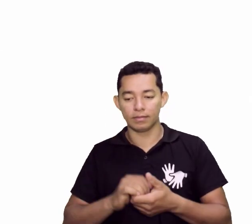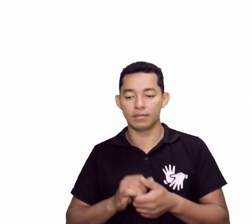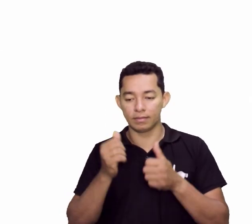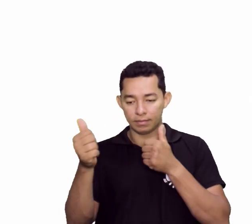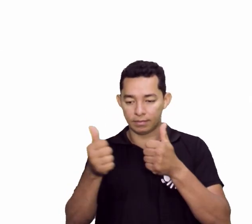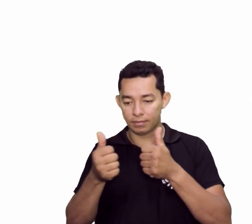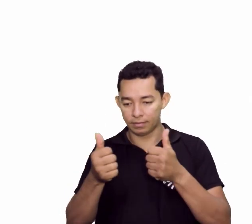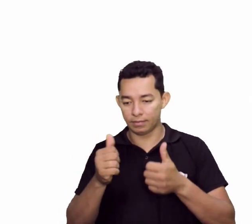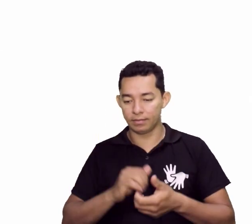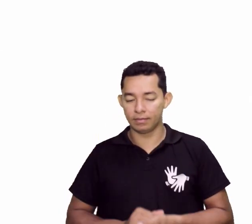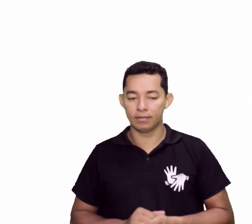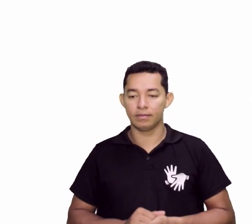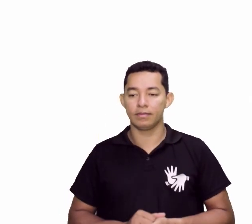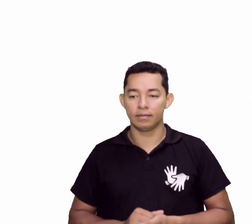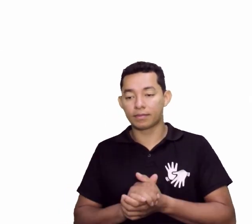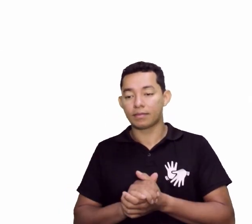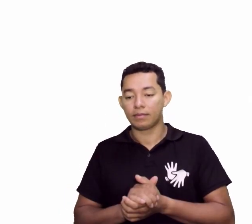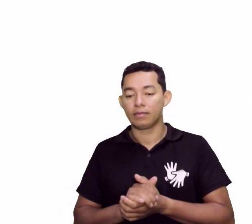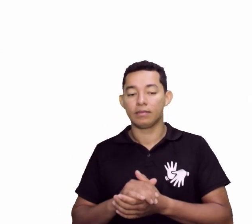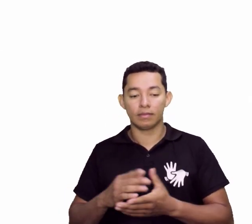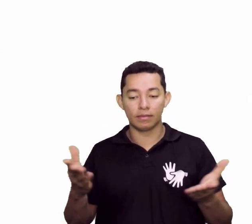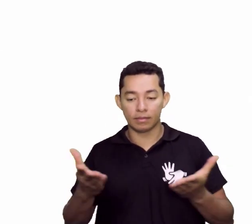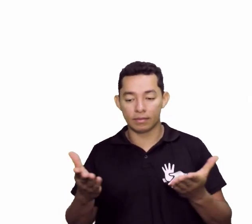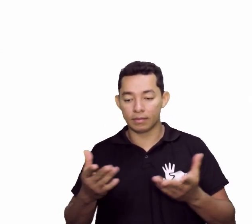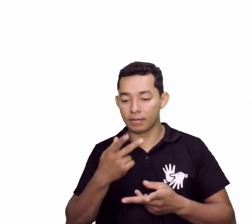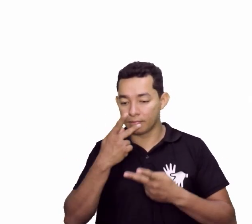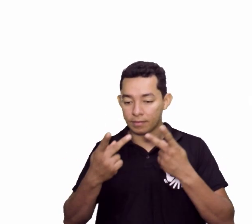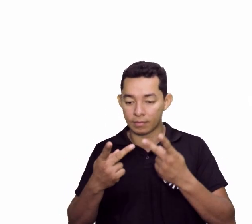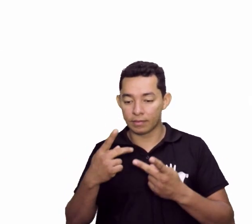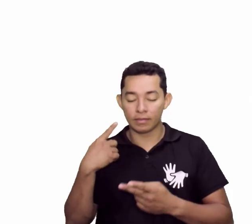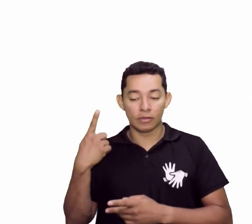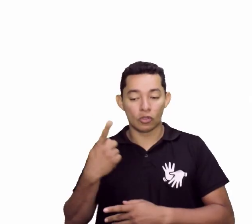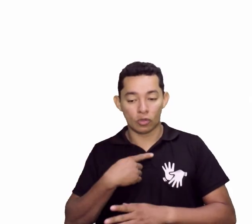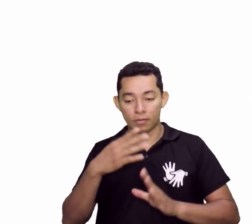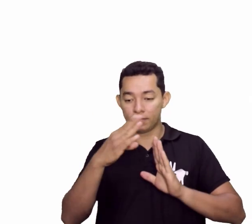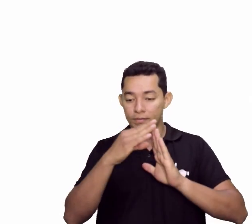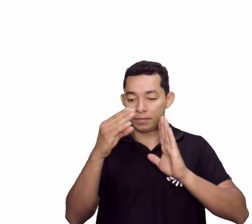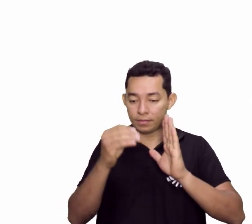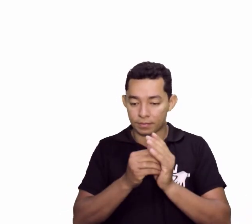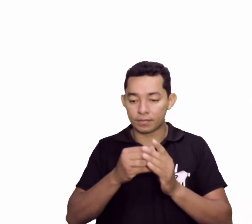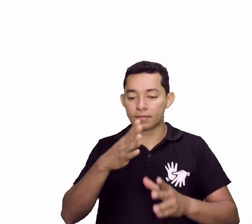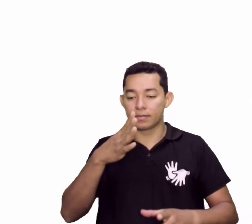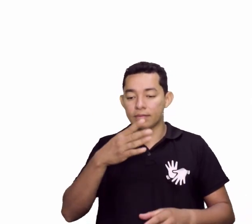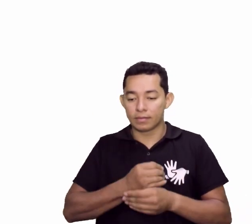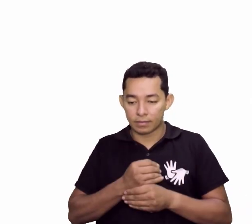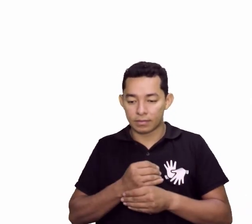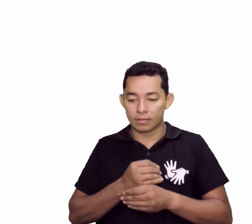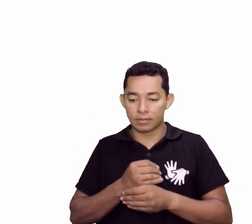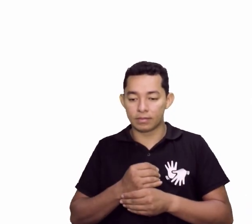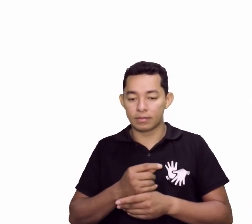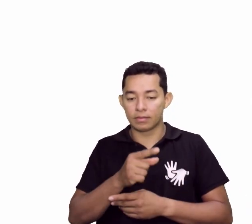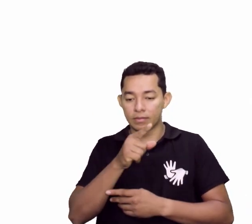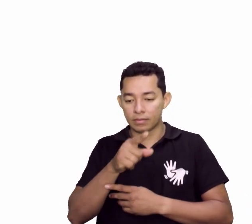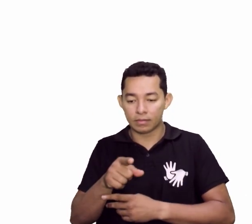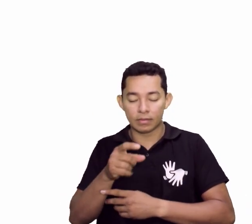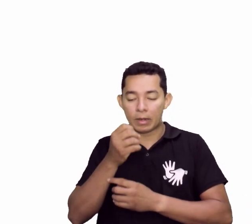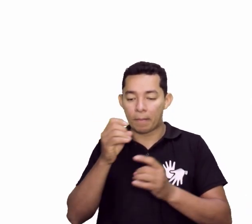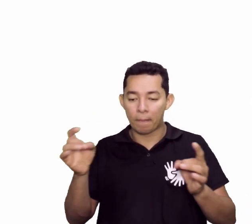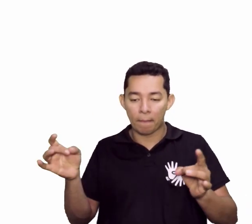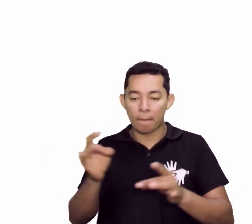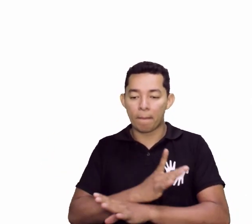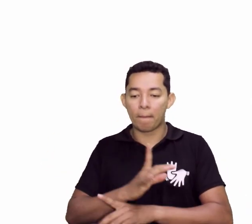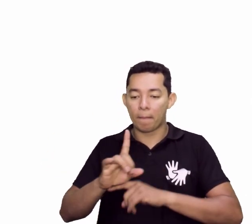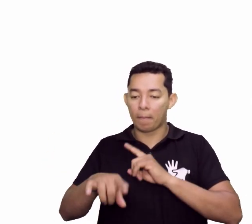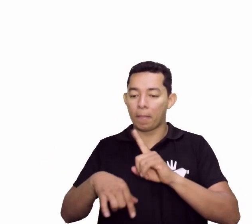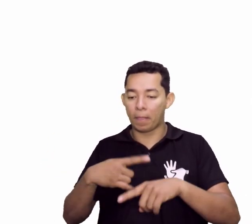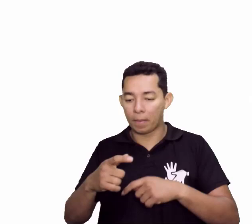Tá bom? Tá bem? Tá bom? Agora nós vamos para o nosso conteúdo de revisão, né? Que é para você ficar pronto para